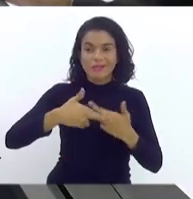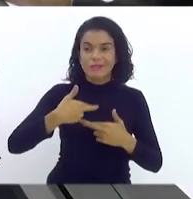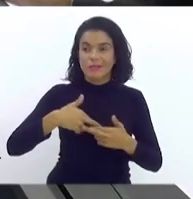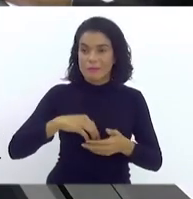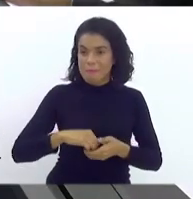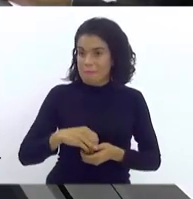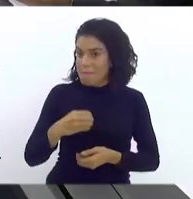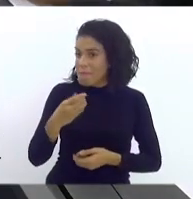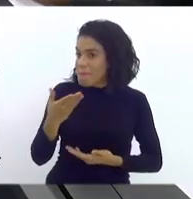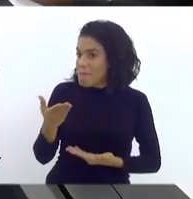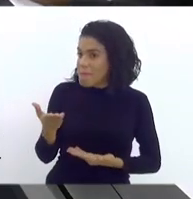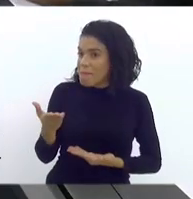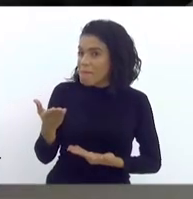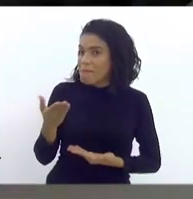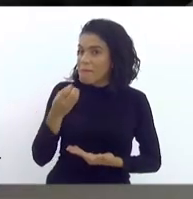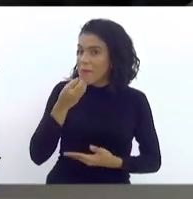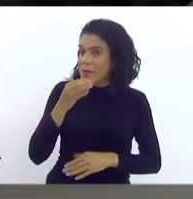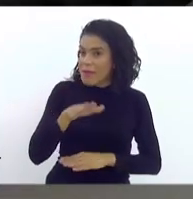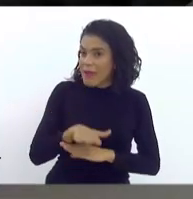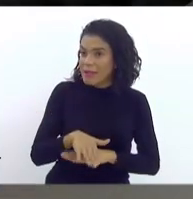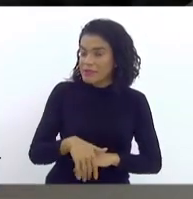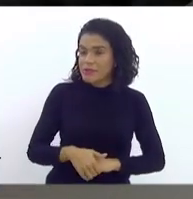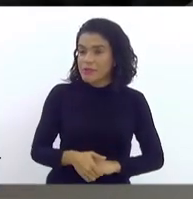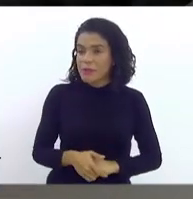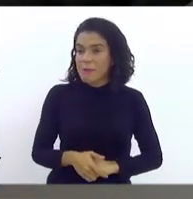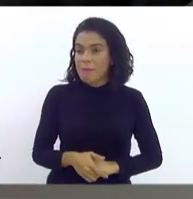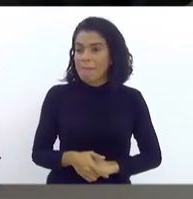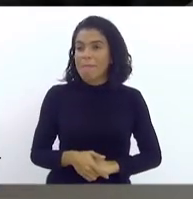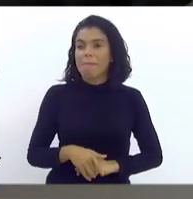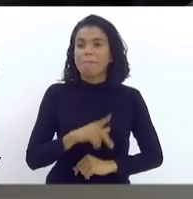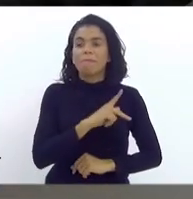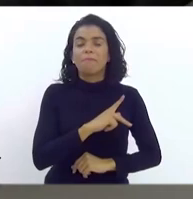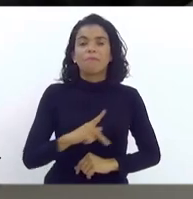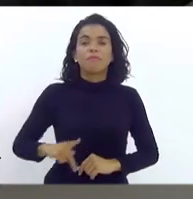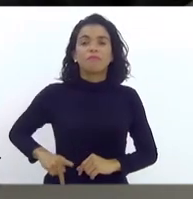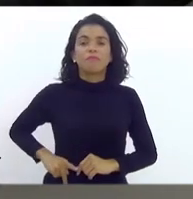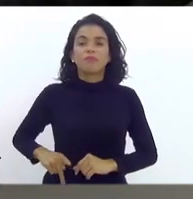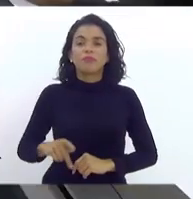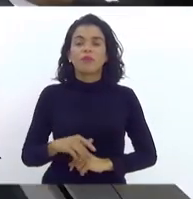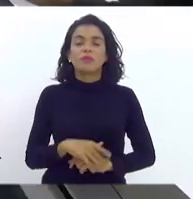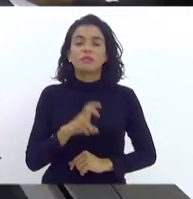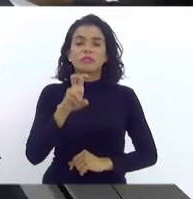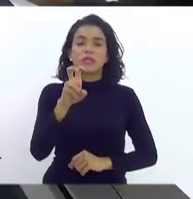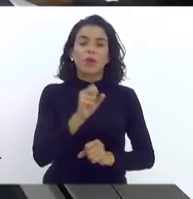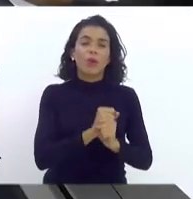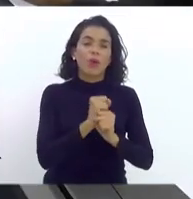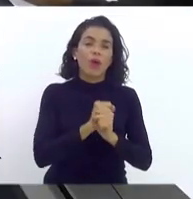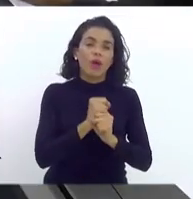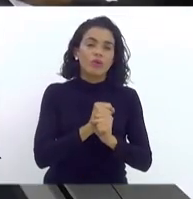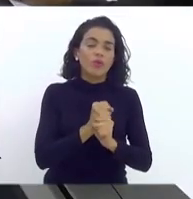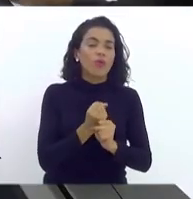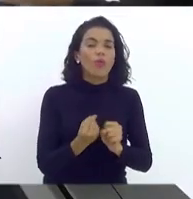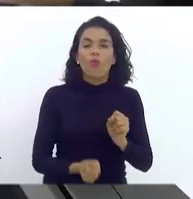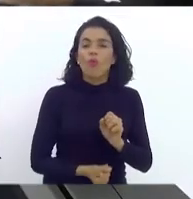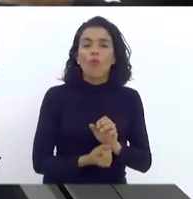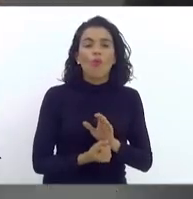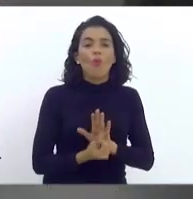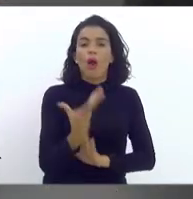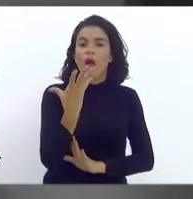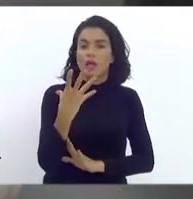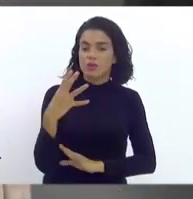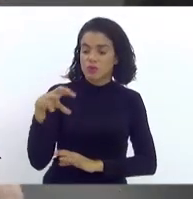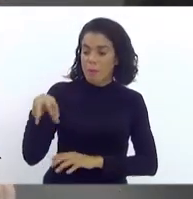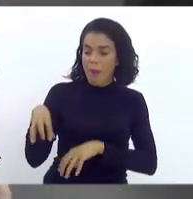tudo bem, bom dia. Está certo. Presidente, nos últimos 5 anos, quantos postos